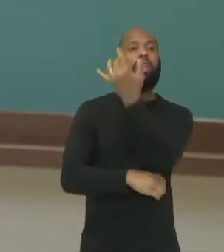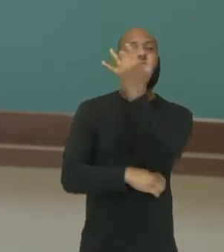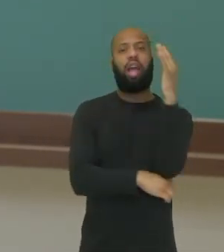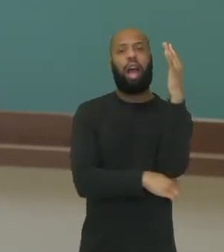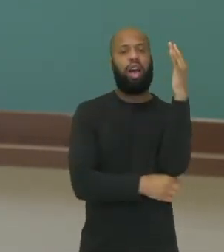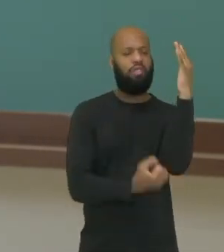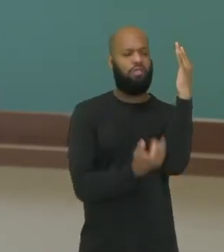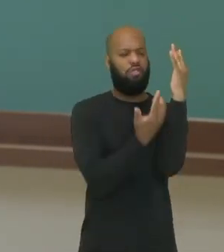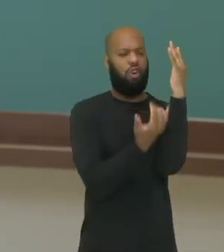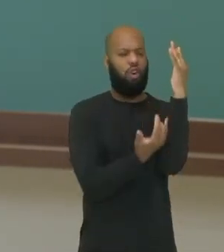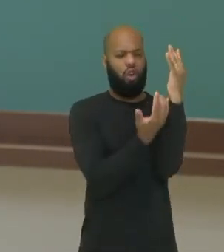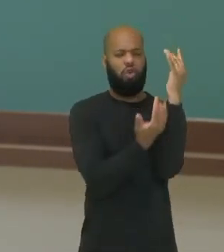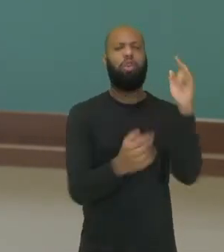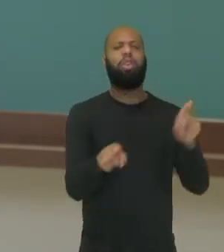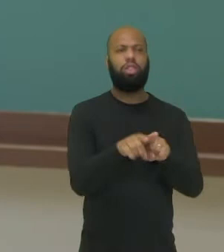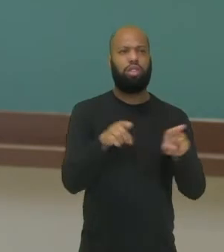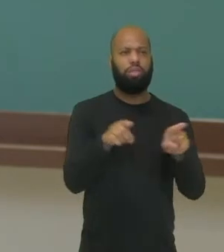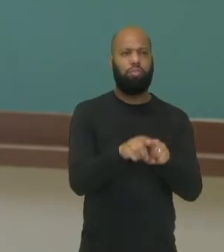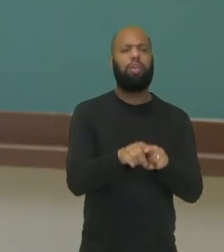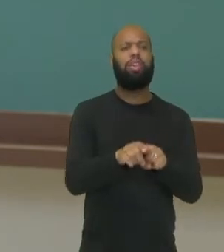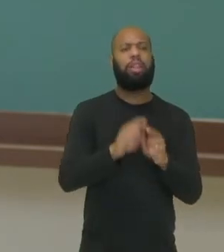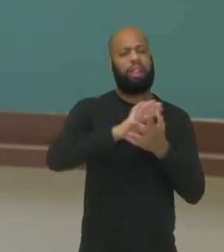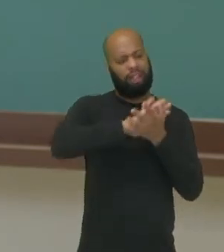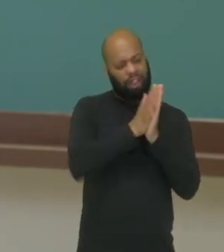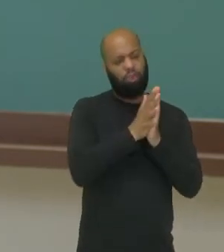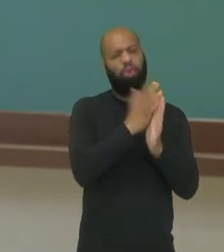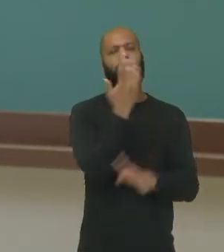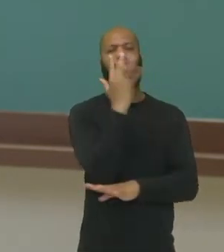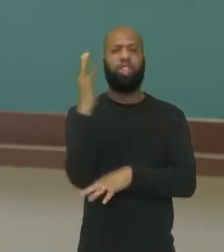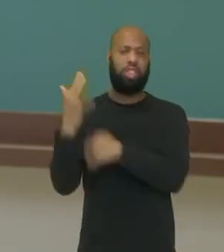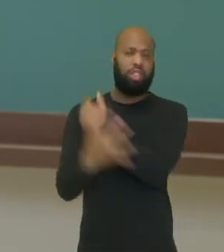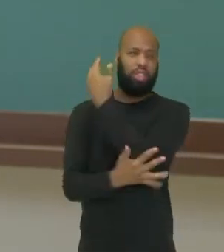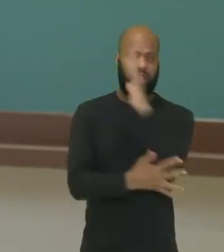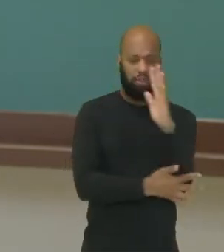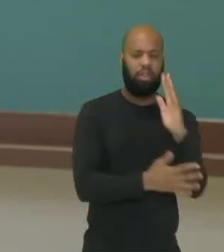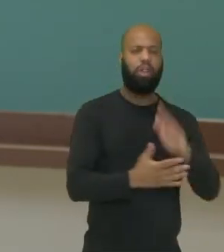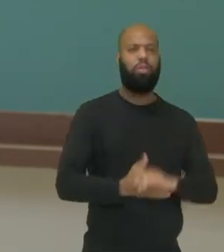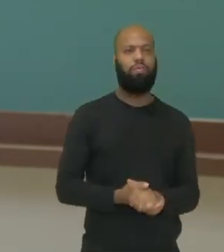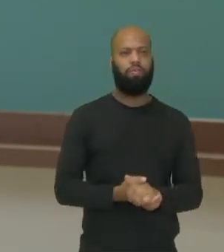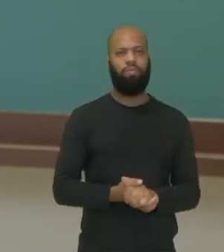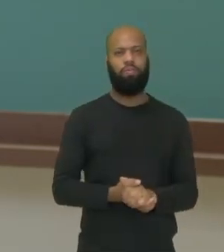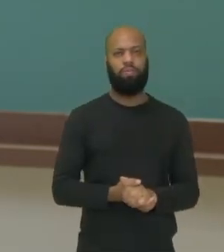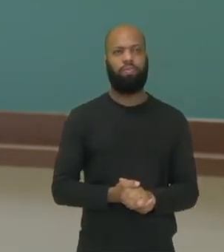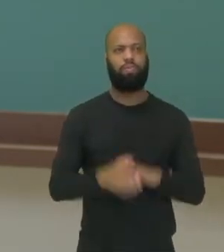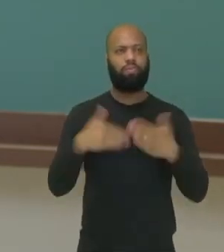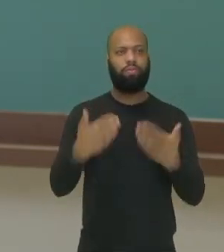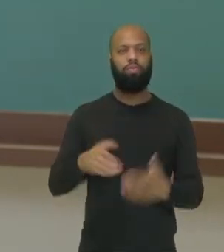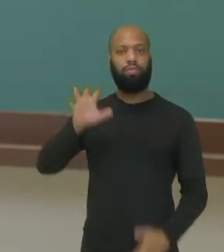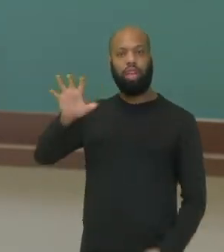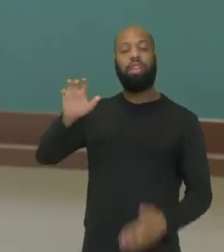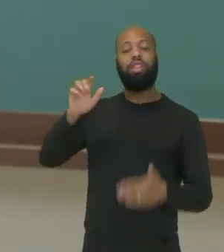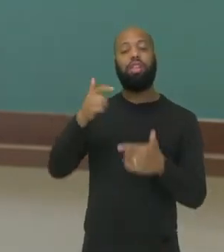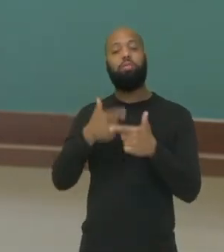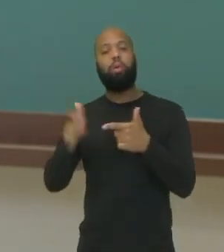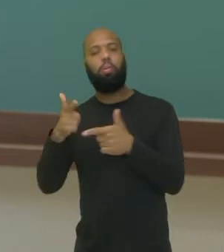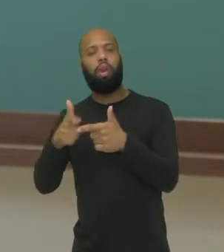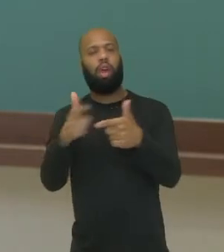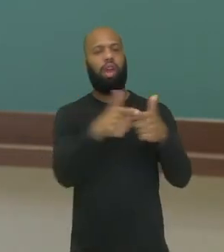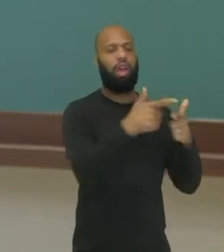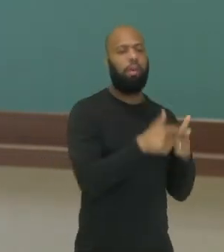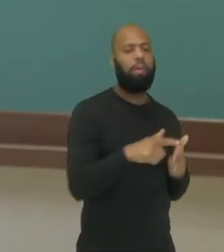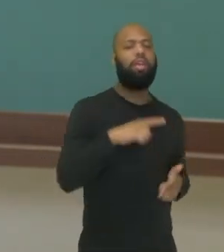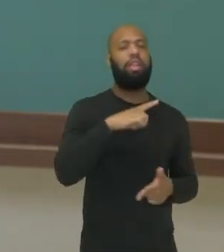sendo destruída, né? A gente observa também um desmatamento. Bem, gente, esses são alguns problemas bem frequentes que